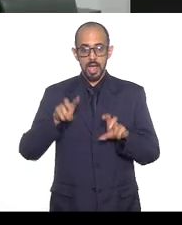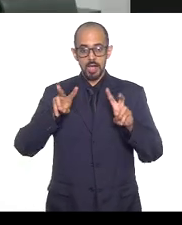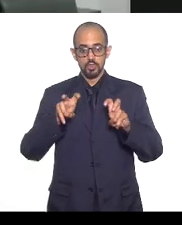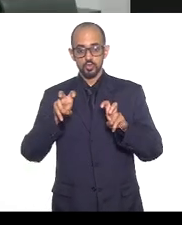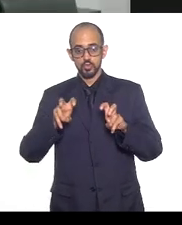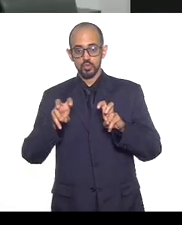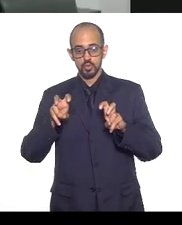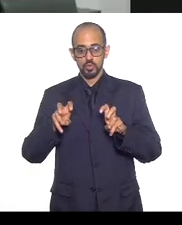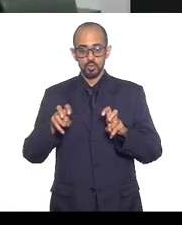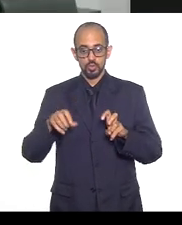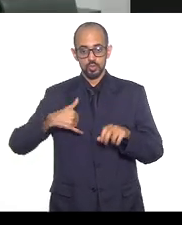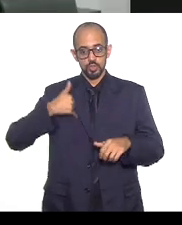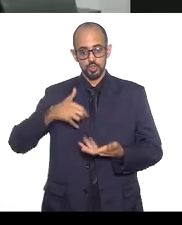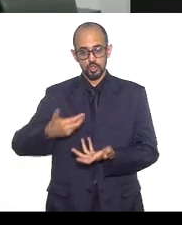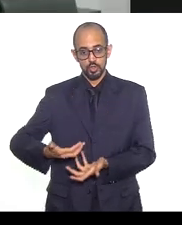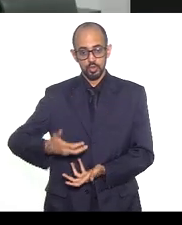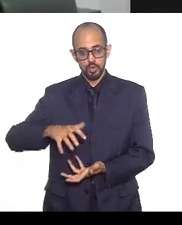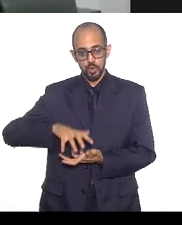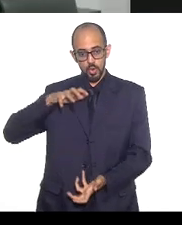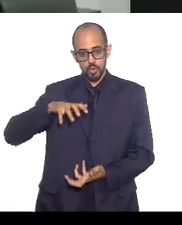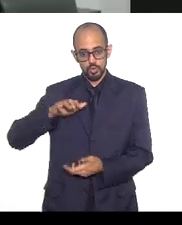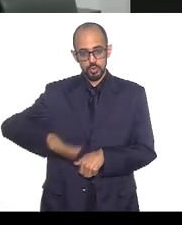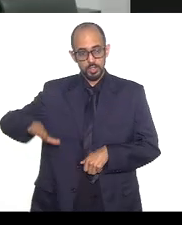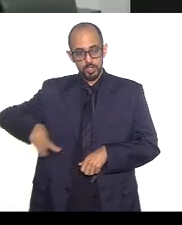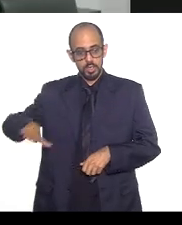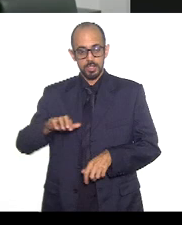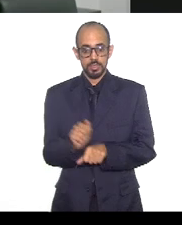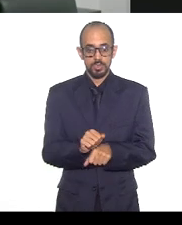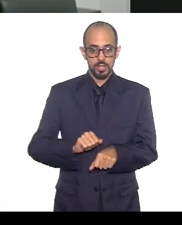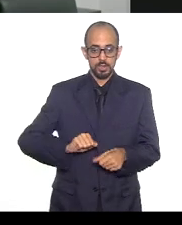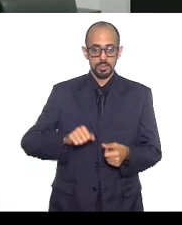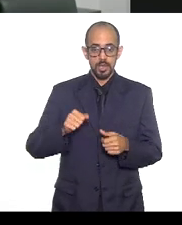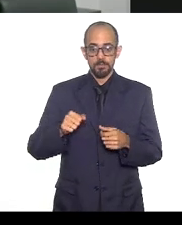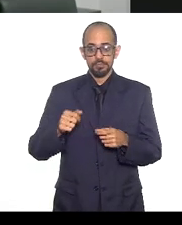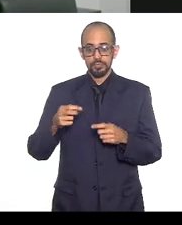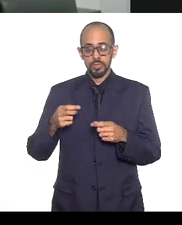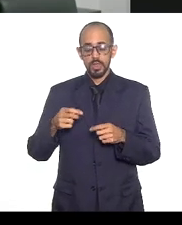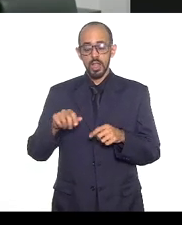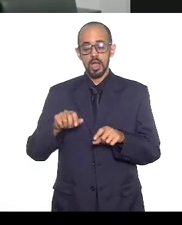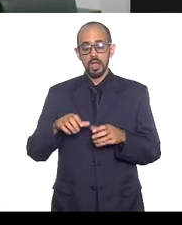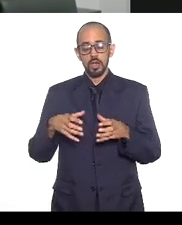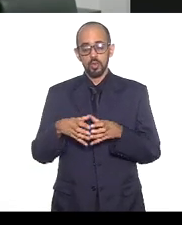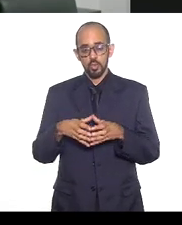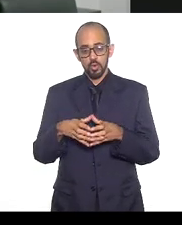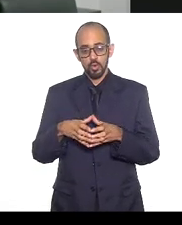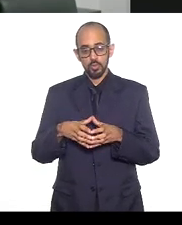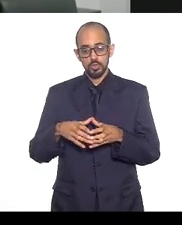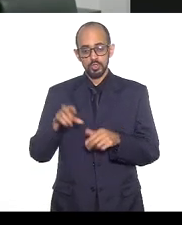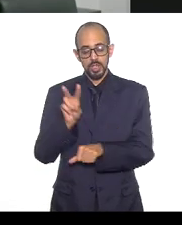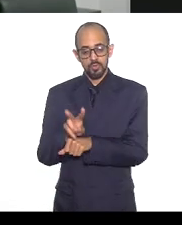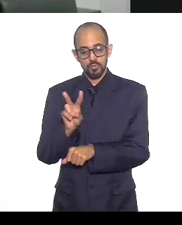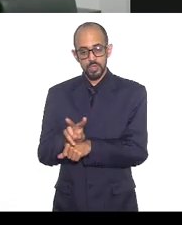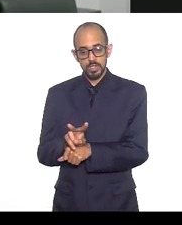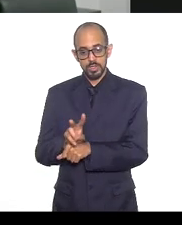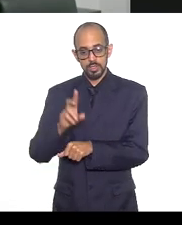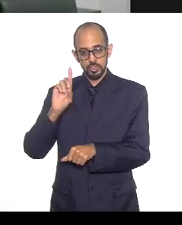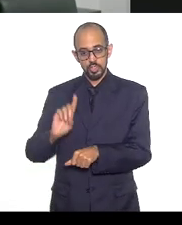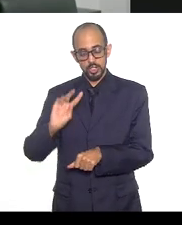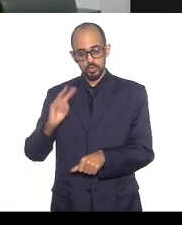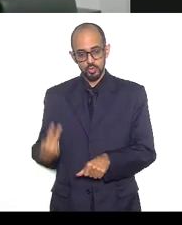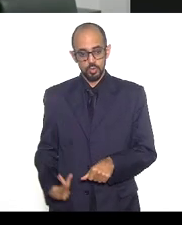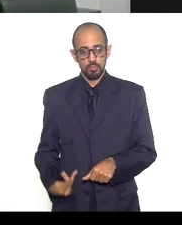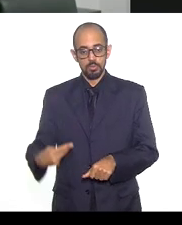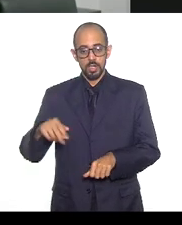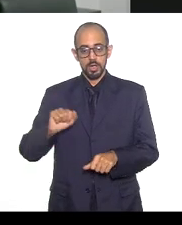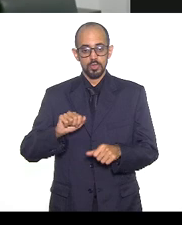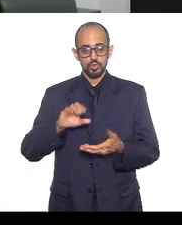discriminação, preconceito de raça, cor, etnia, religião, procedência nacional, defesa dos direitos humanos e deu orçamento